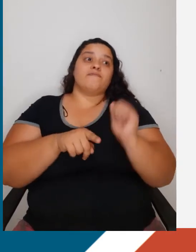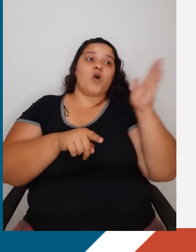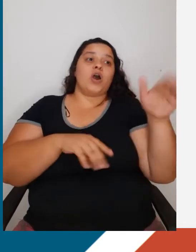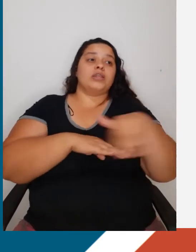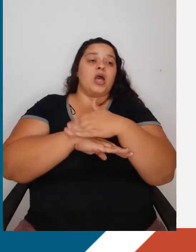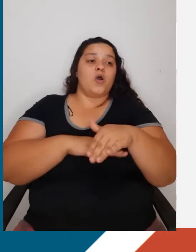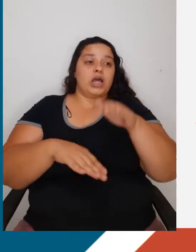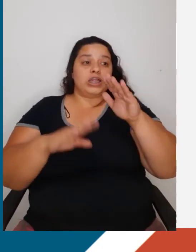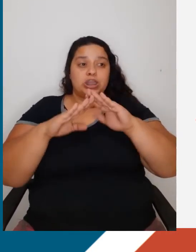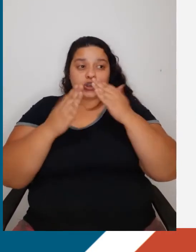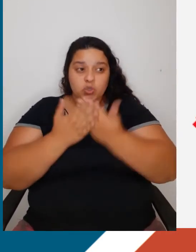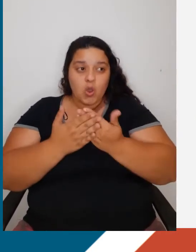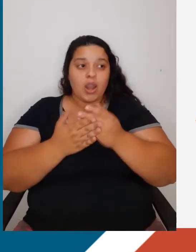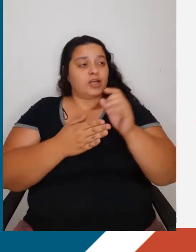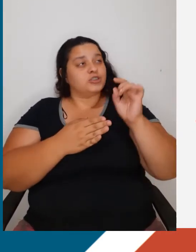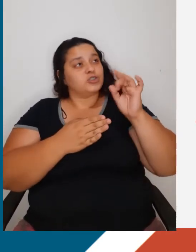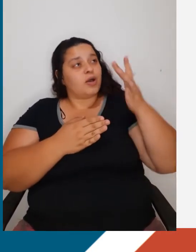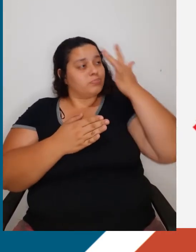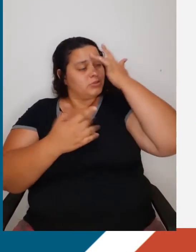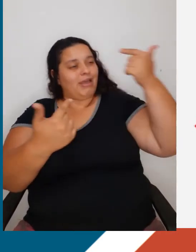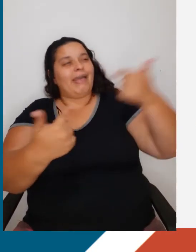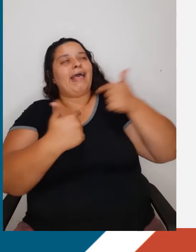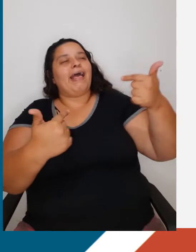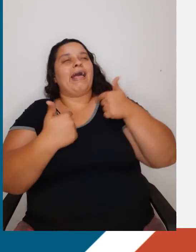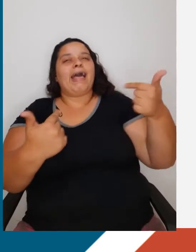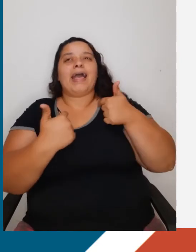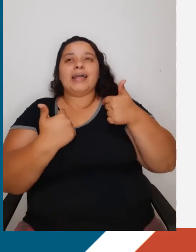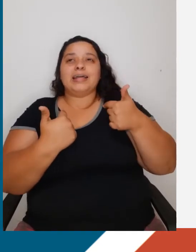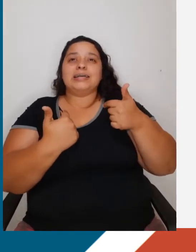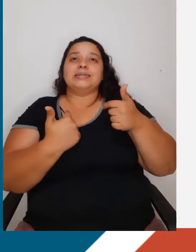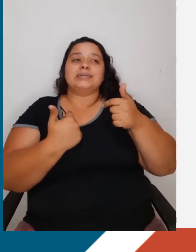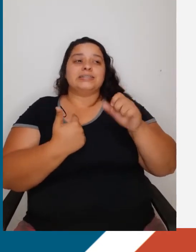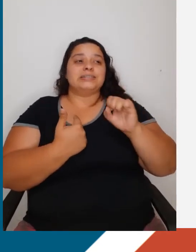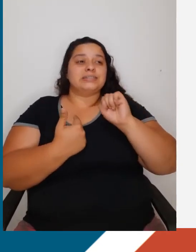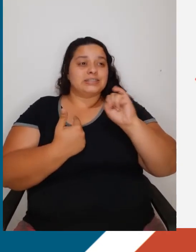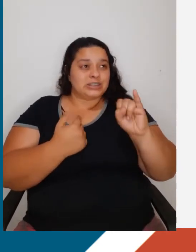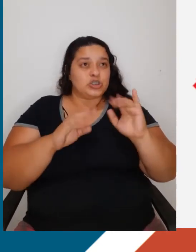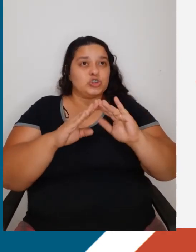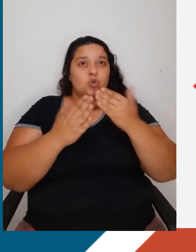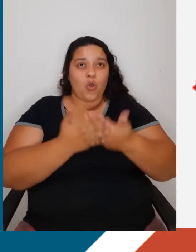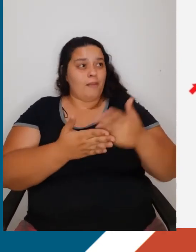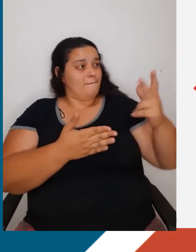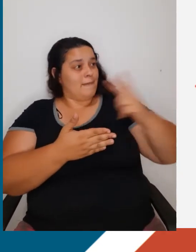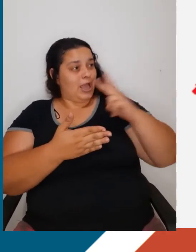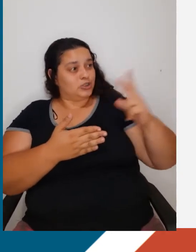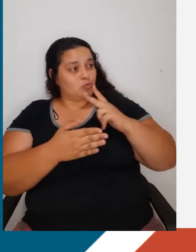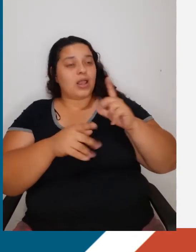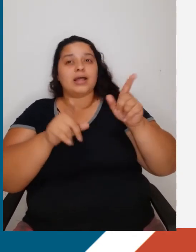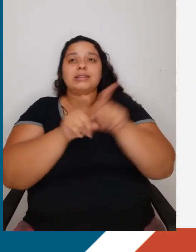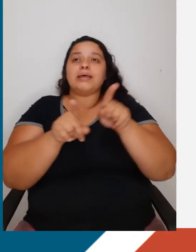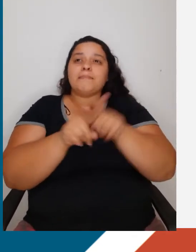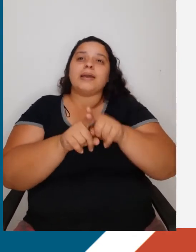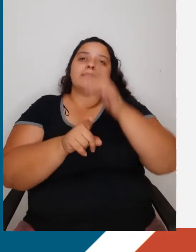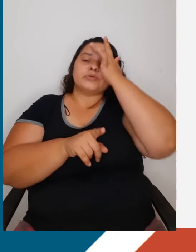escola, ele e seus amigos eram apenas chacota para os valentões, enquanto que, para os alunos da escola particular e as senhoras com